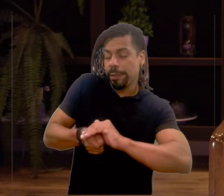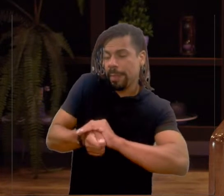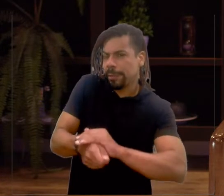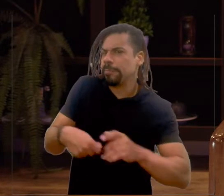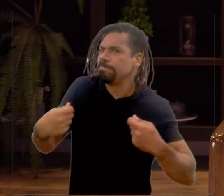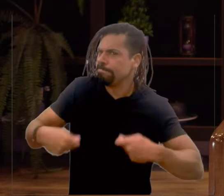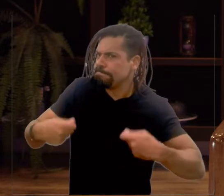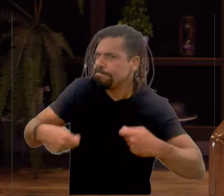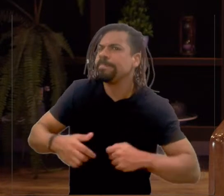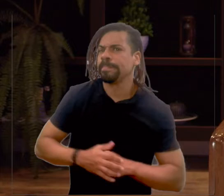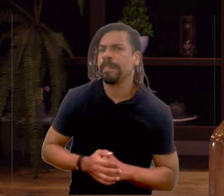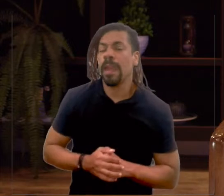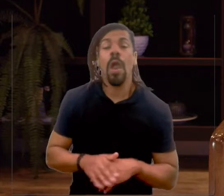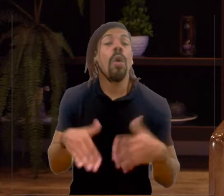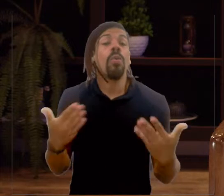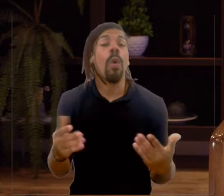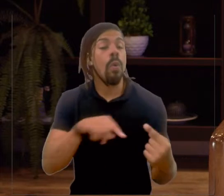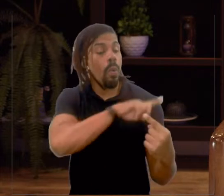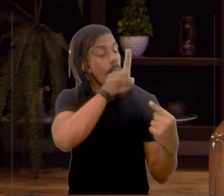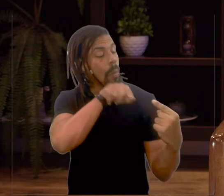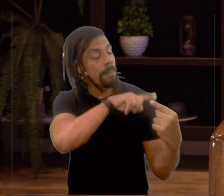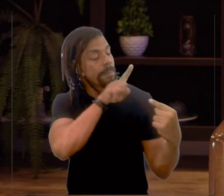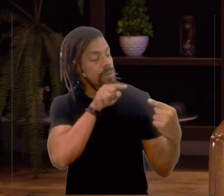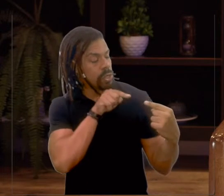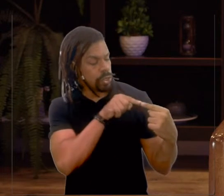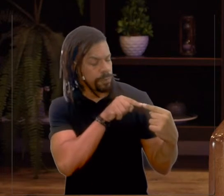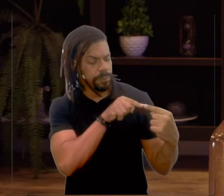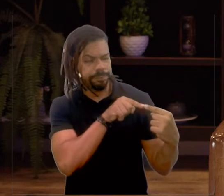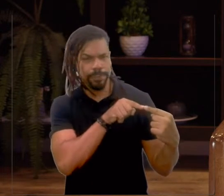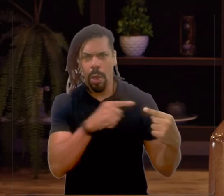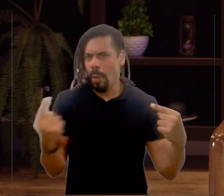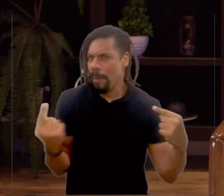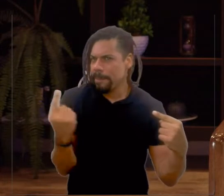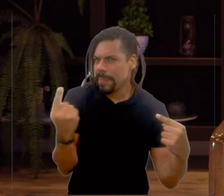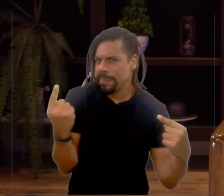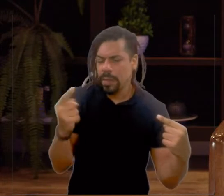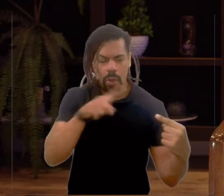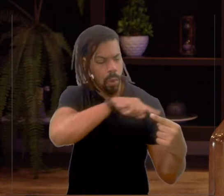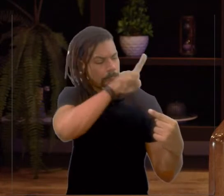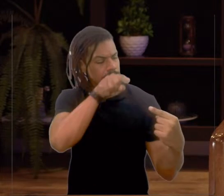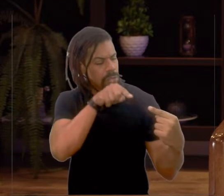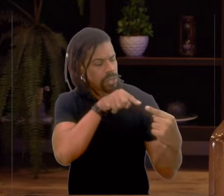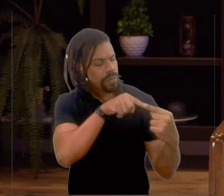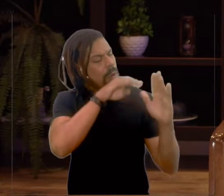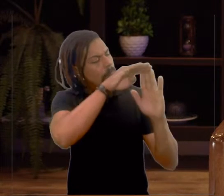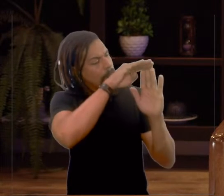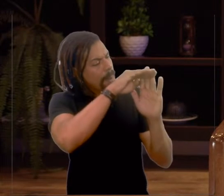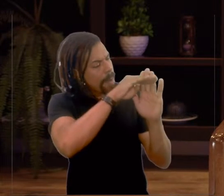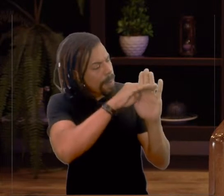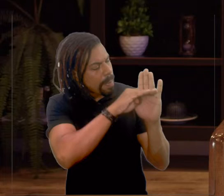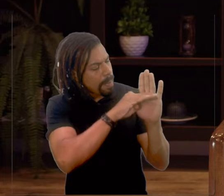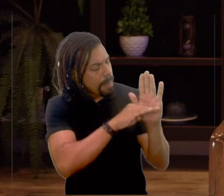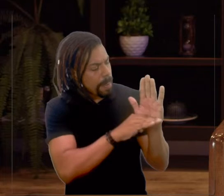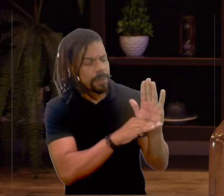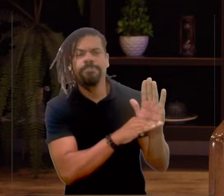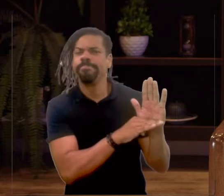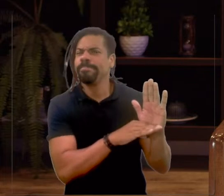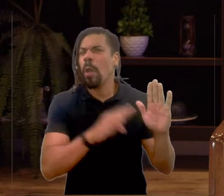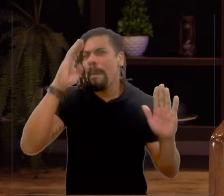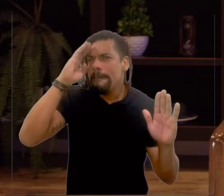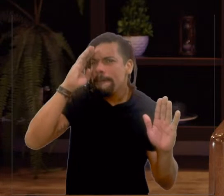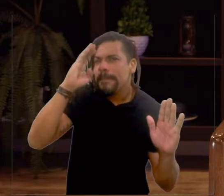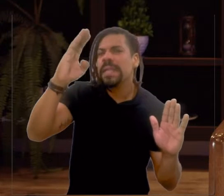remédio que serve para alguma coisa você precisa saber quais são seus objetivos certo então Primeira coisa vai traçar seus objetivos exatamente